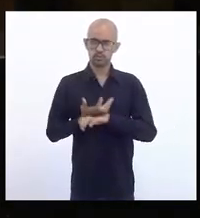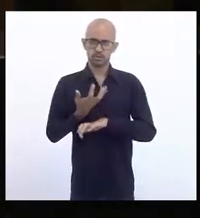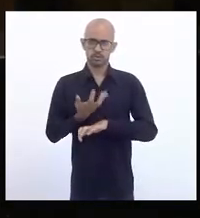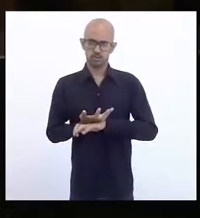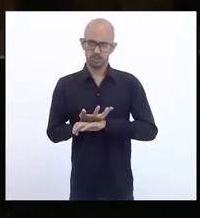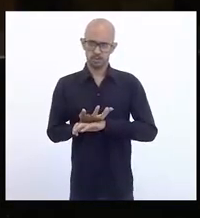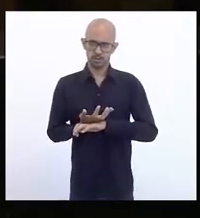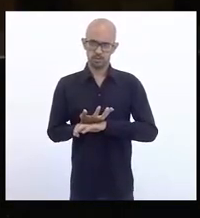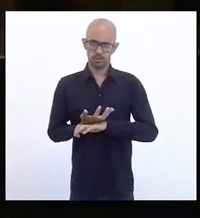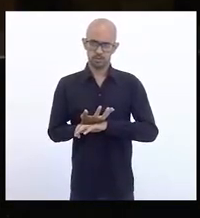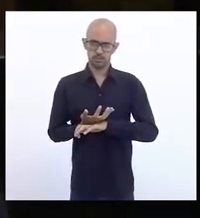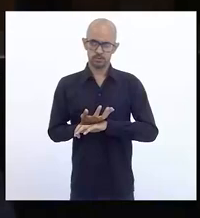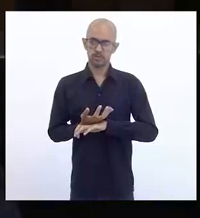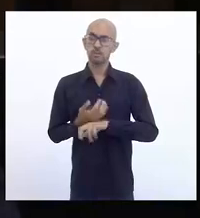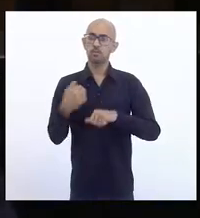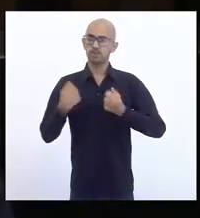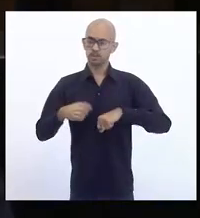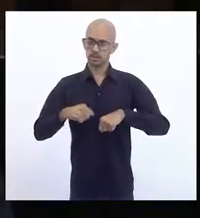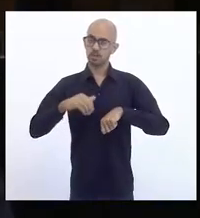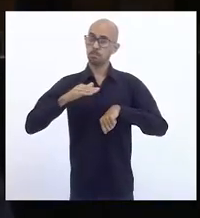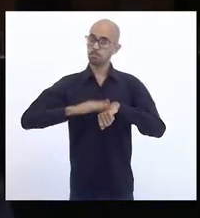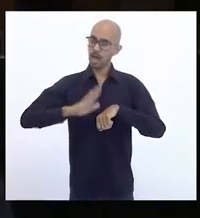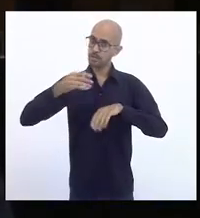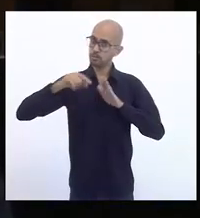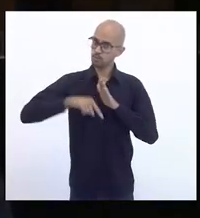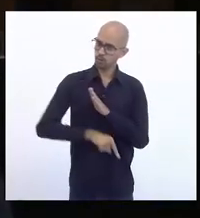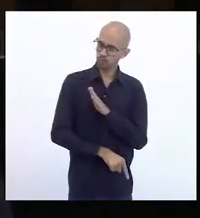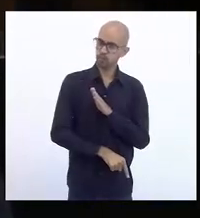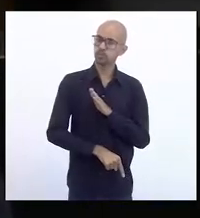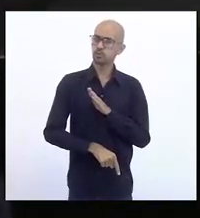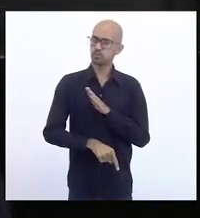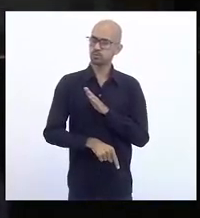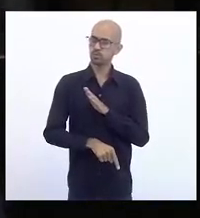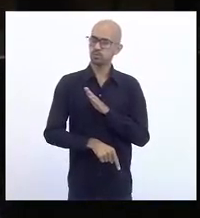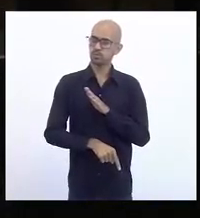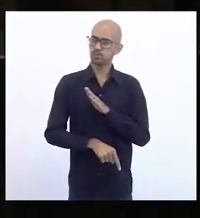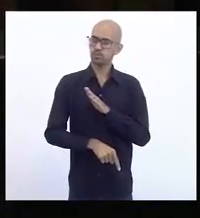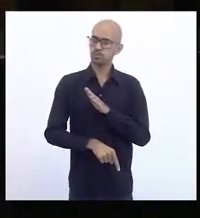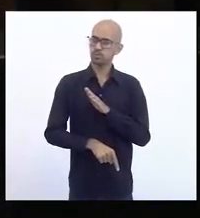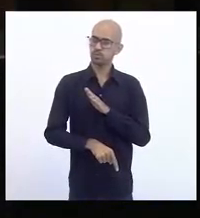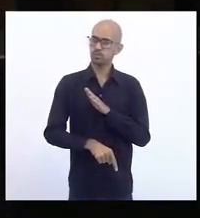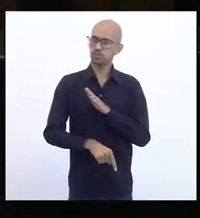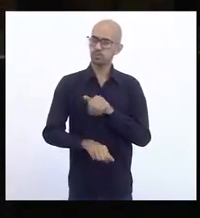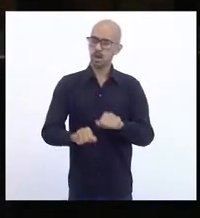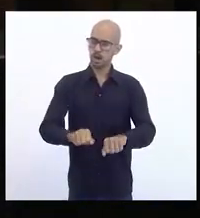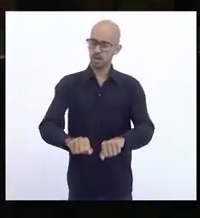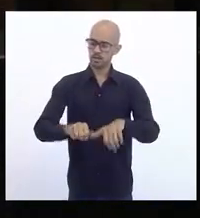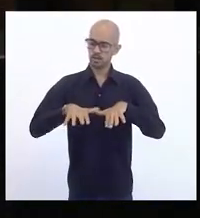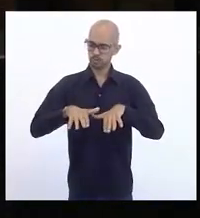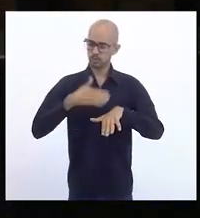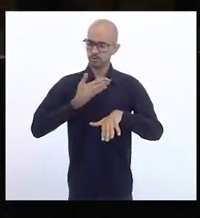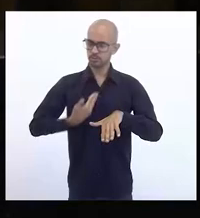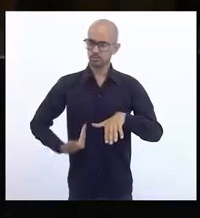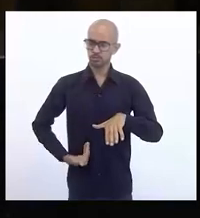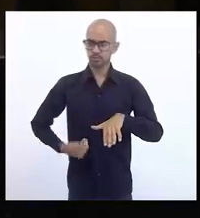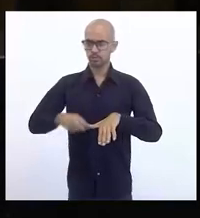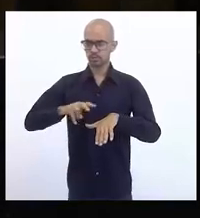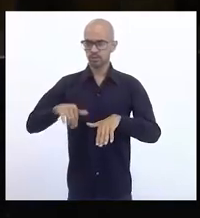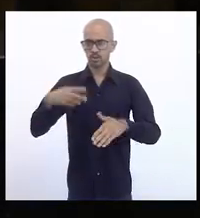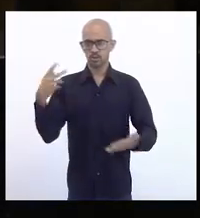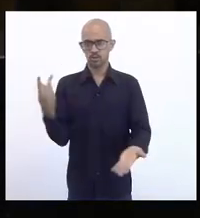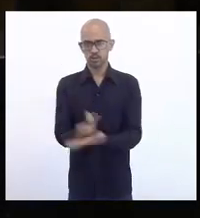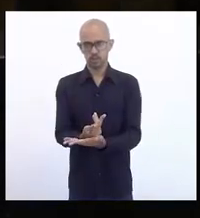que deva ser aprofundado esse processo. As audiências públicas irão existir,